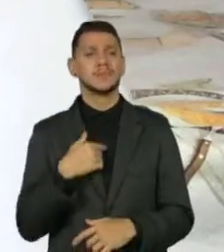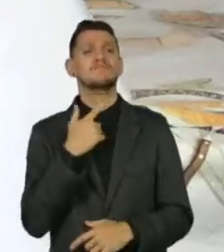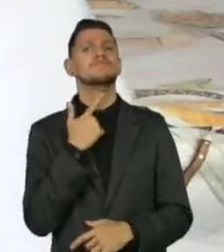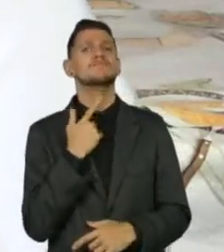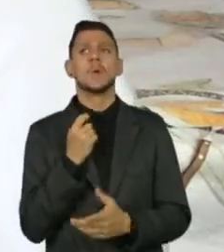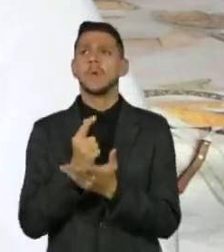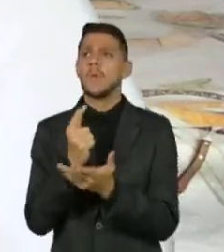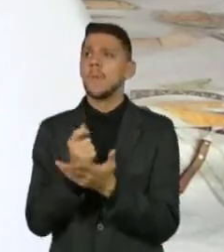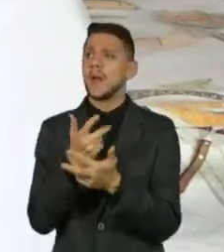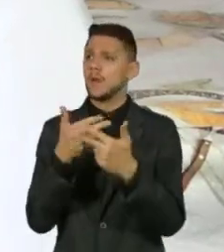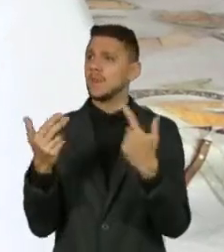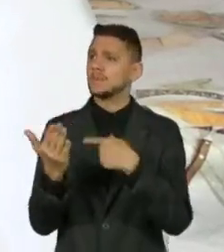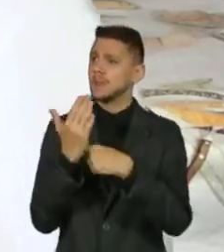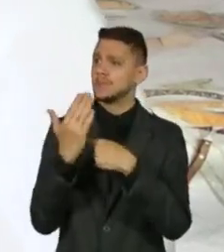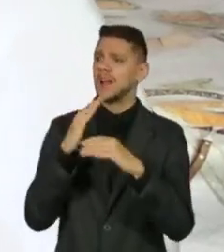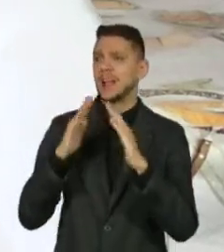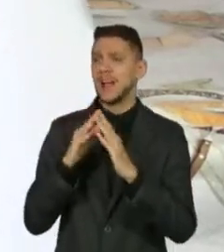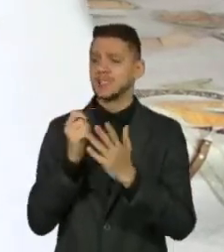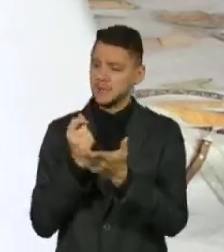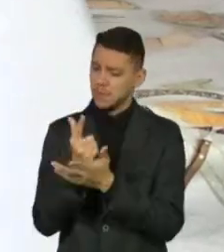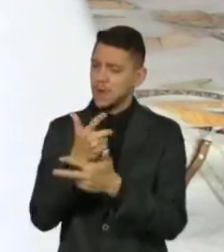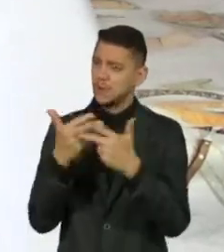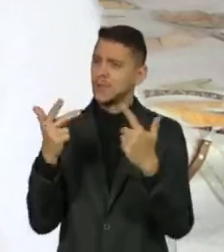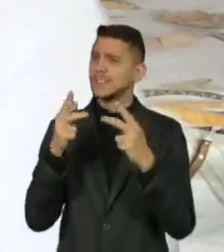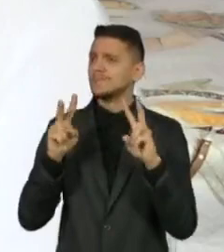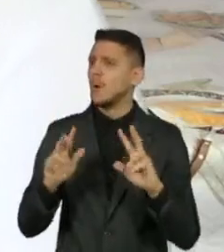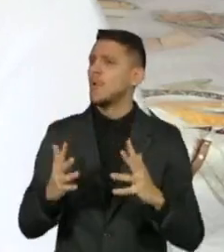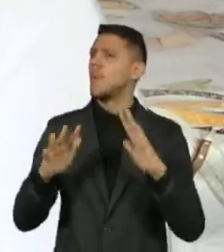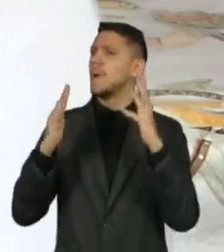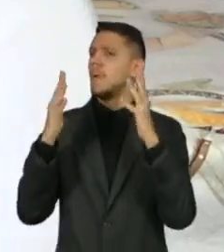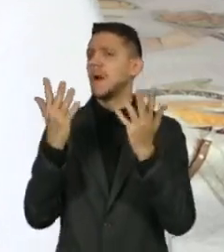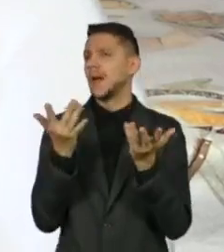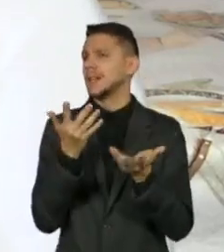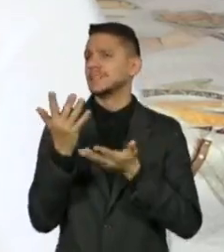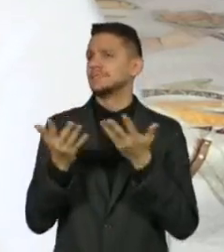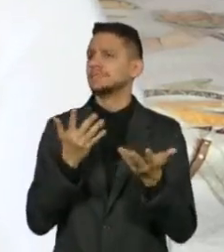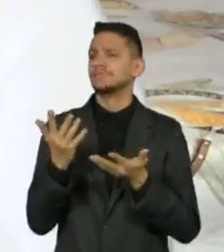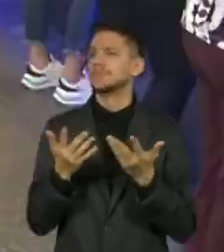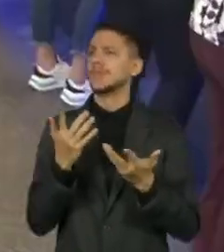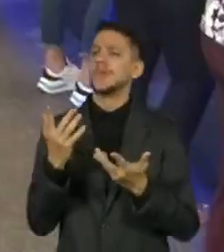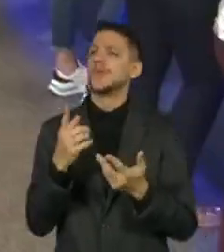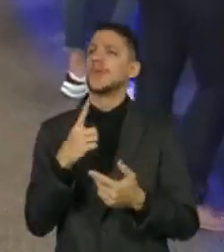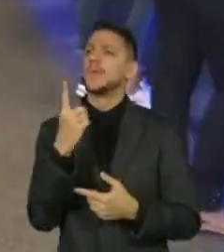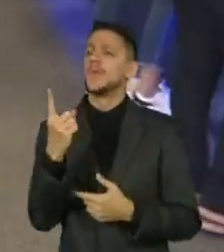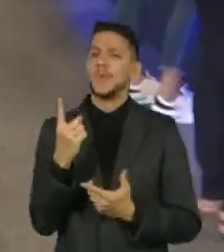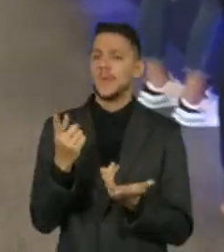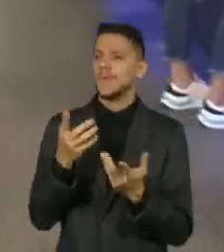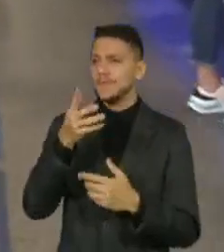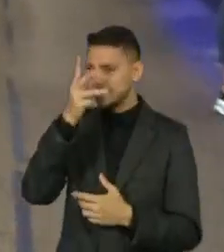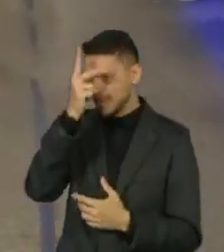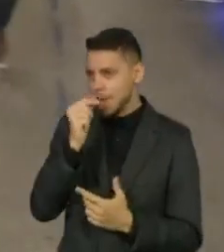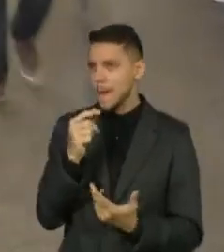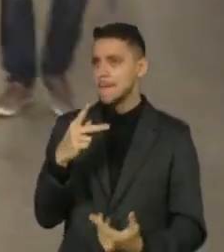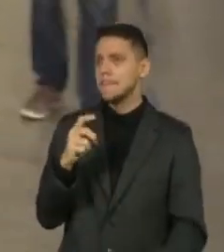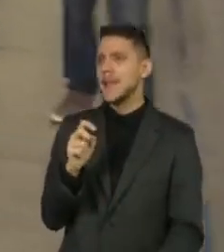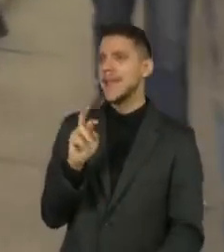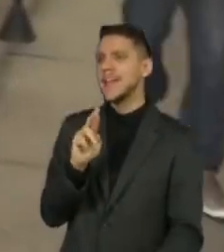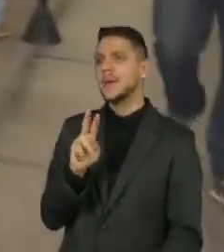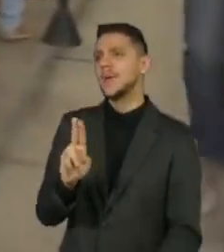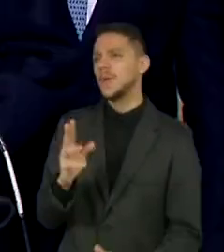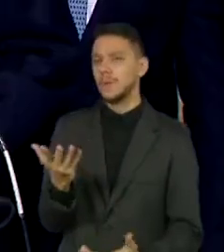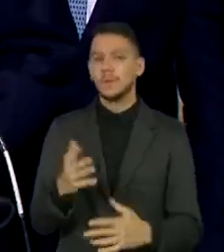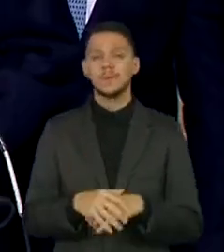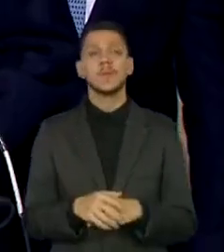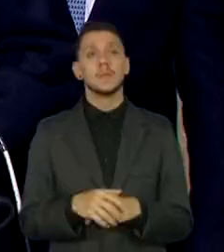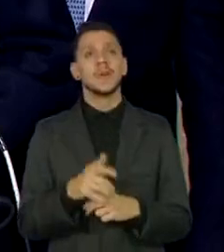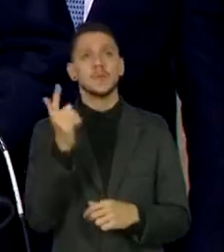casa, né, comprar alguma coisinha para a gente comemorar, né? Tipo assim, um peru. Para garantir o pagamento de R$ 400